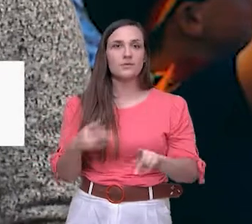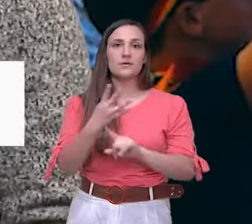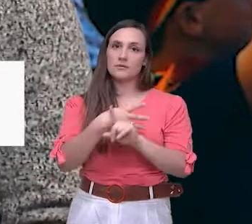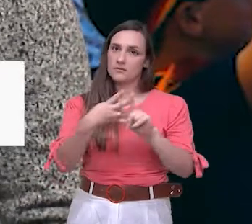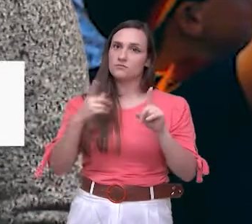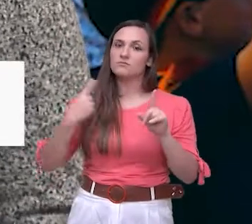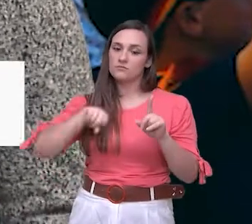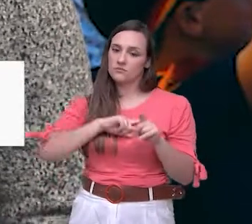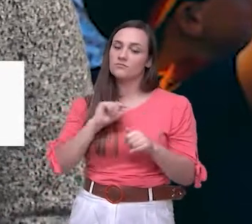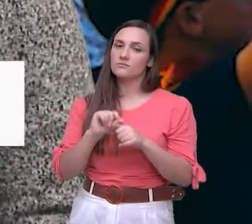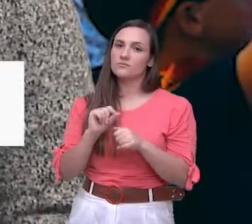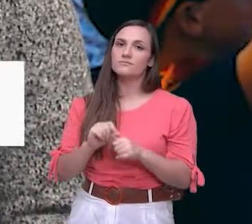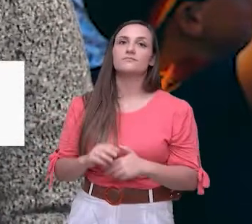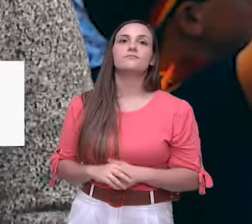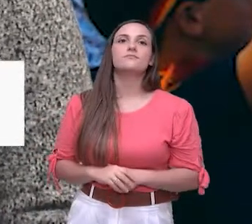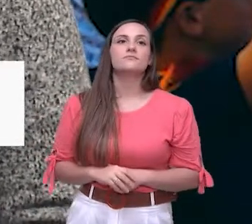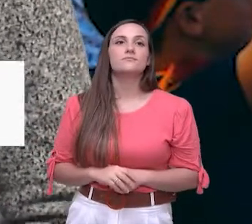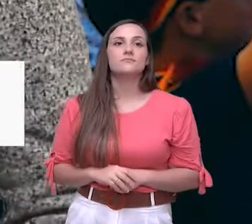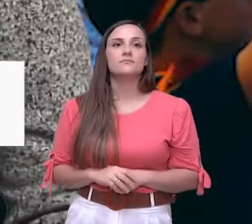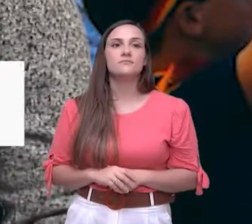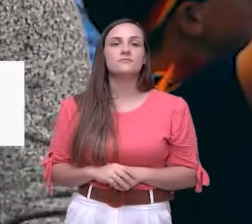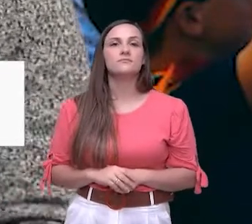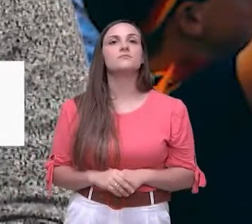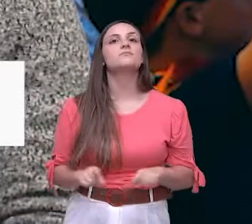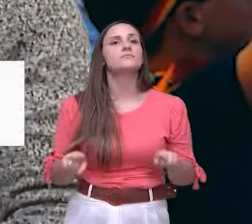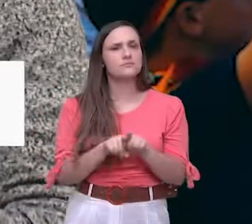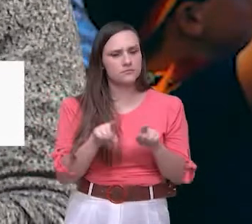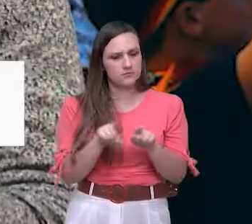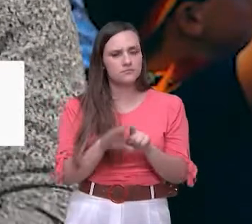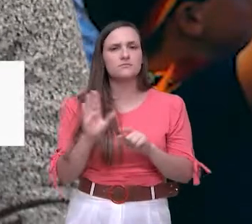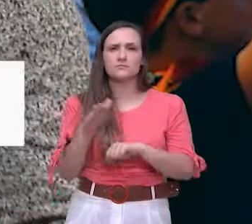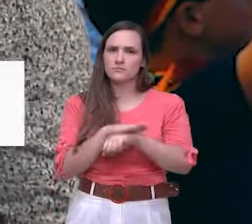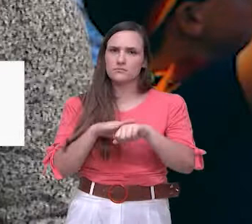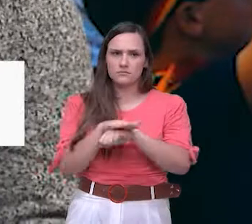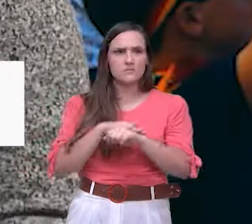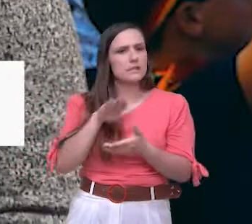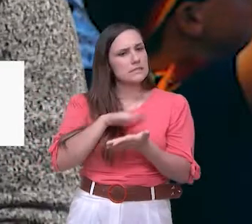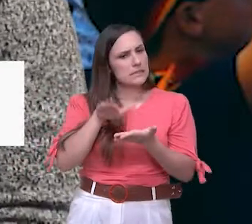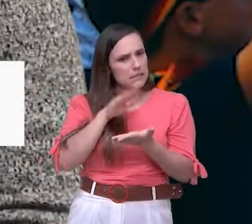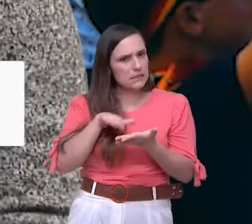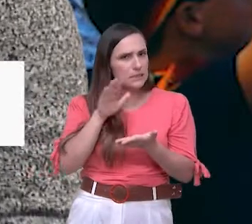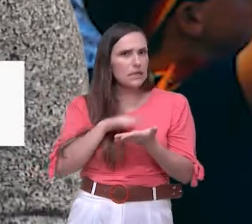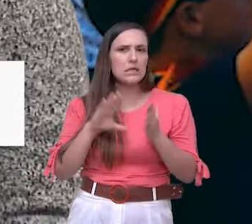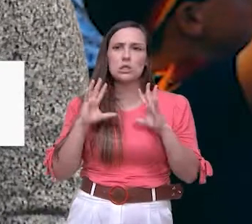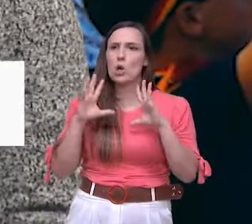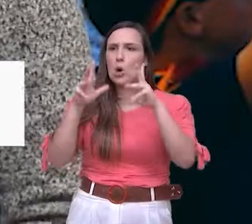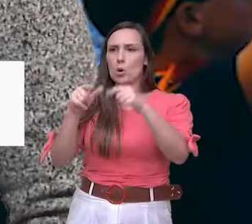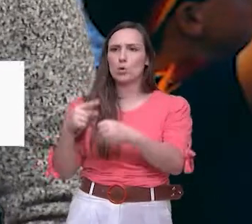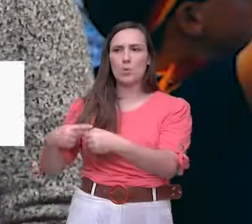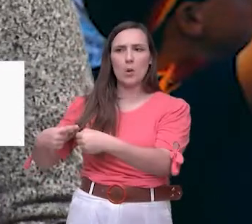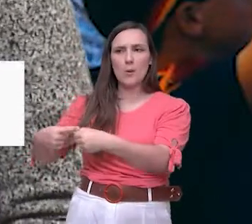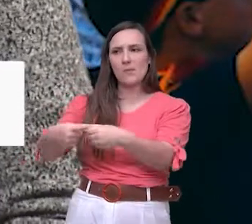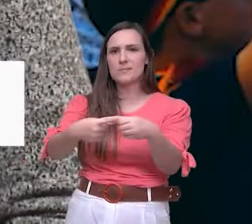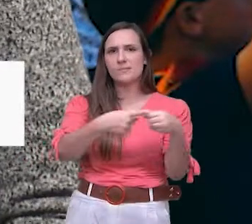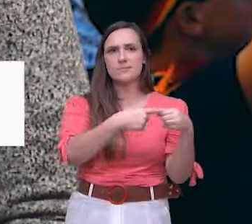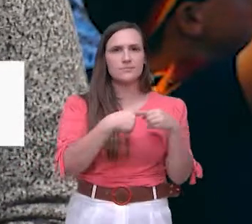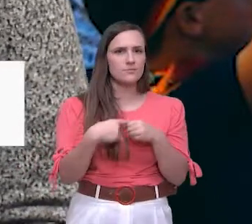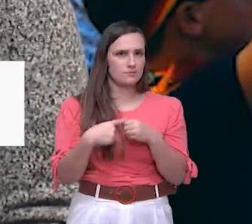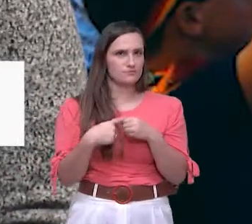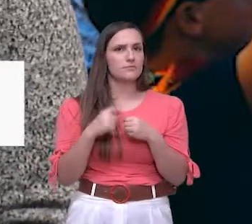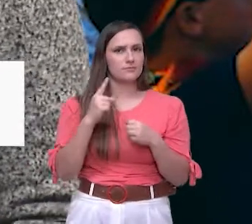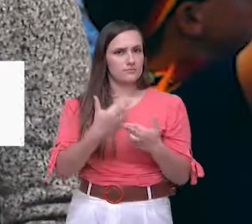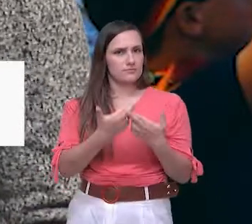conteúdo relacionado a política pública LGBT e a gente também trabalha em articulação com as secretarias né com